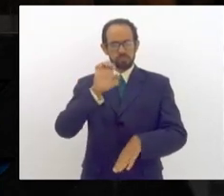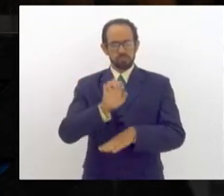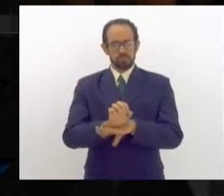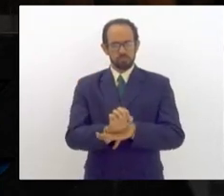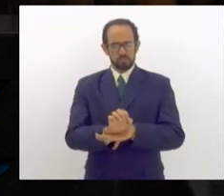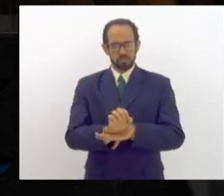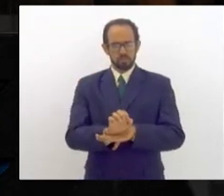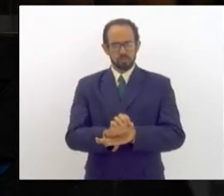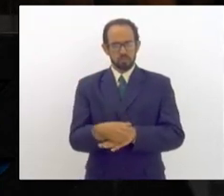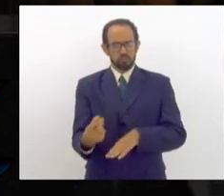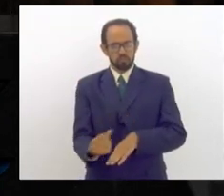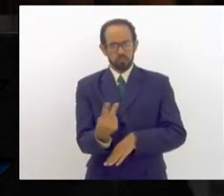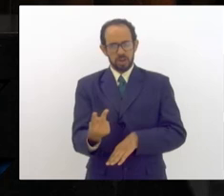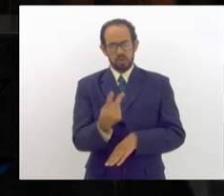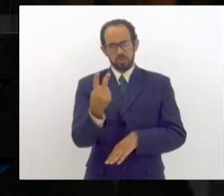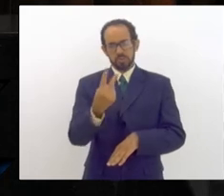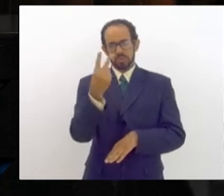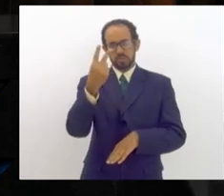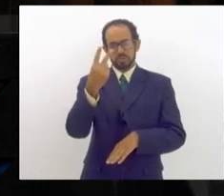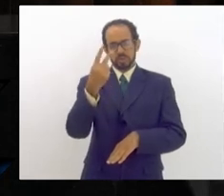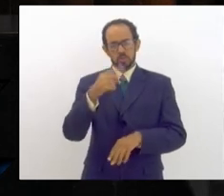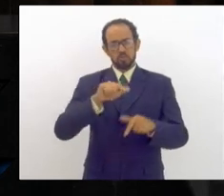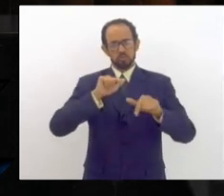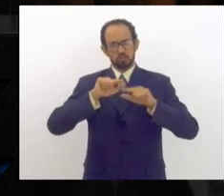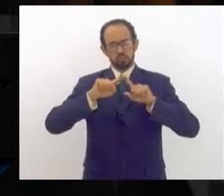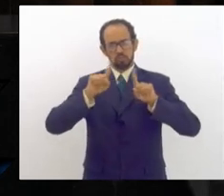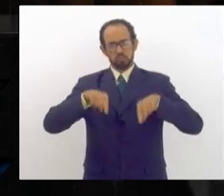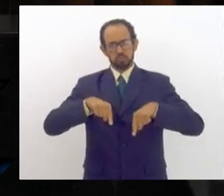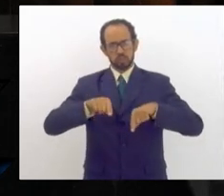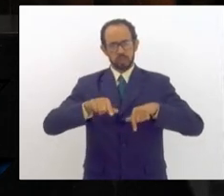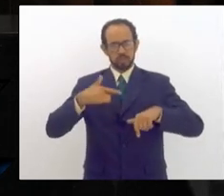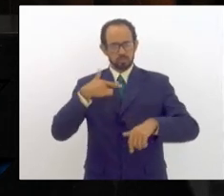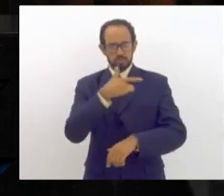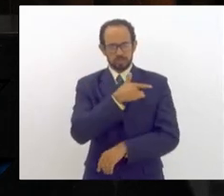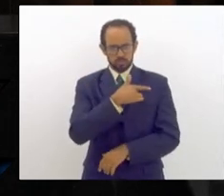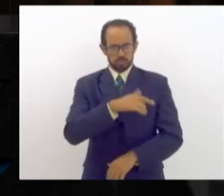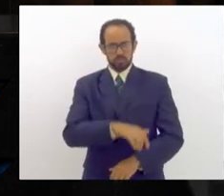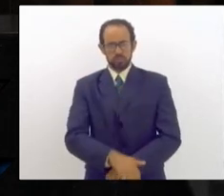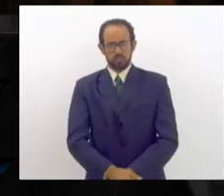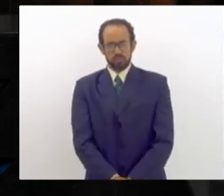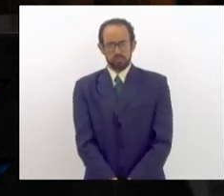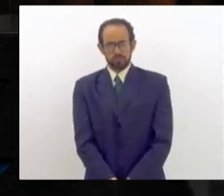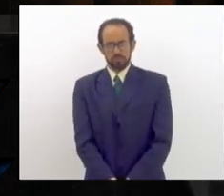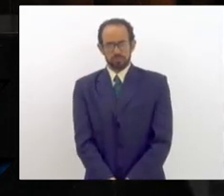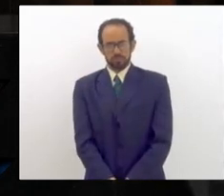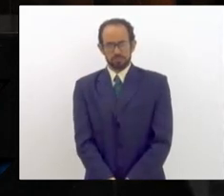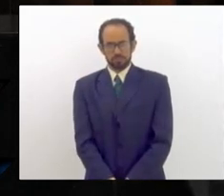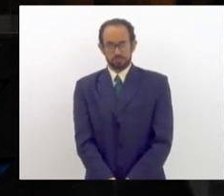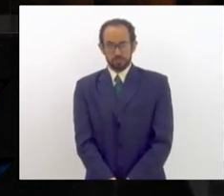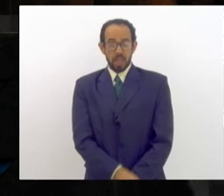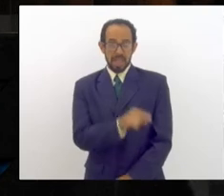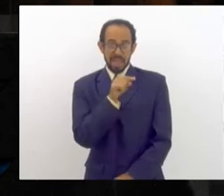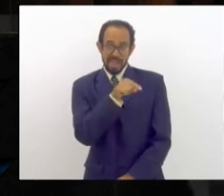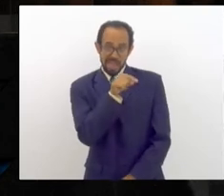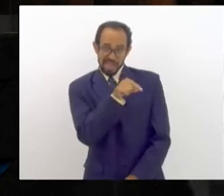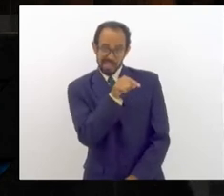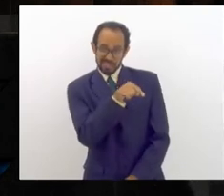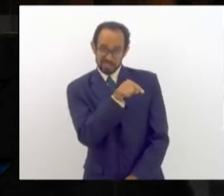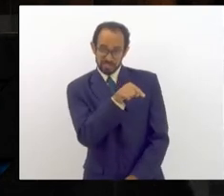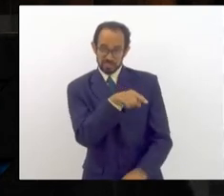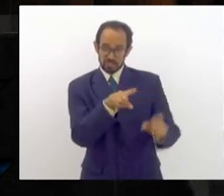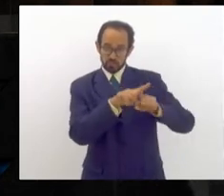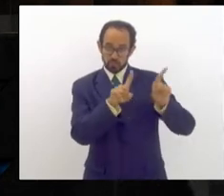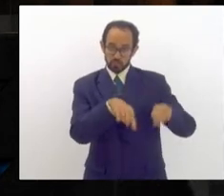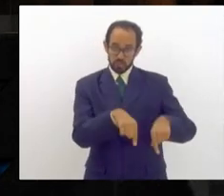de valorização dos Trabalhadores de saúde os trabalhadores nessa área só